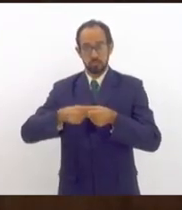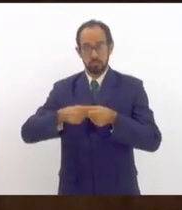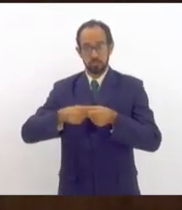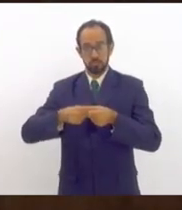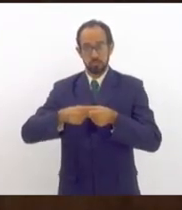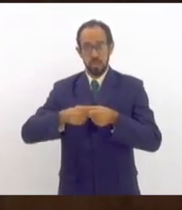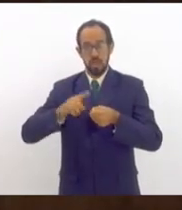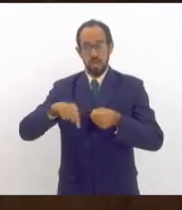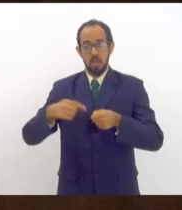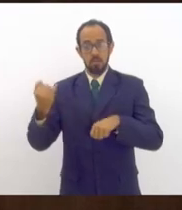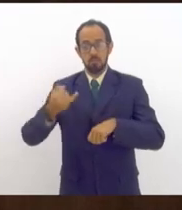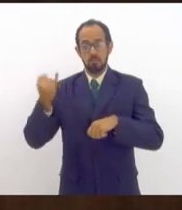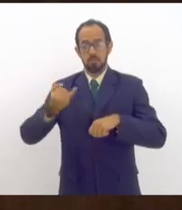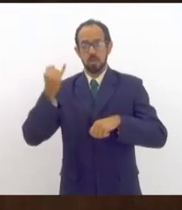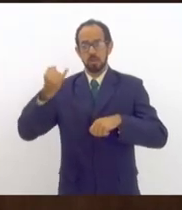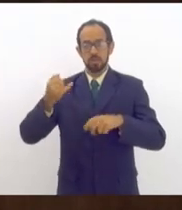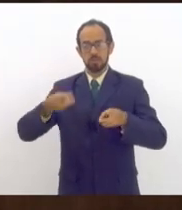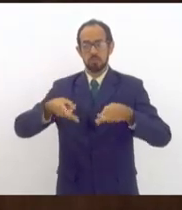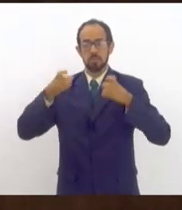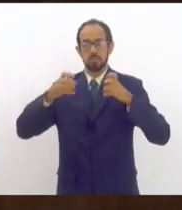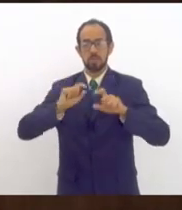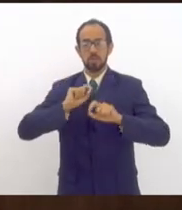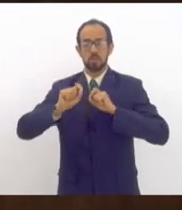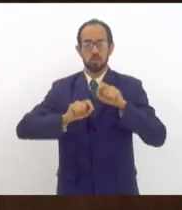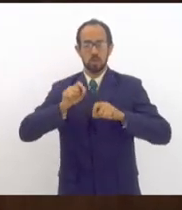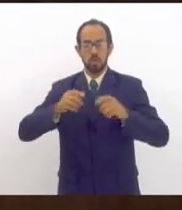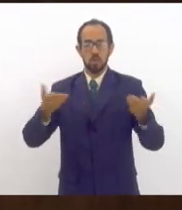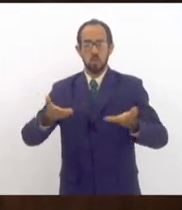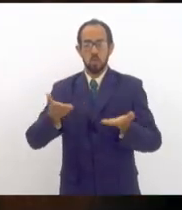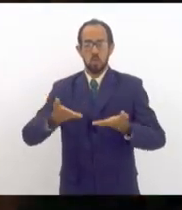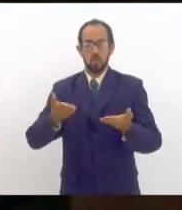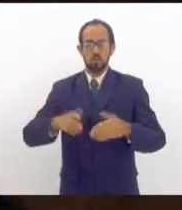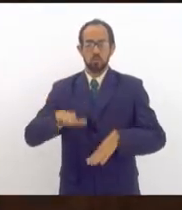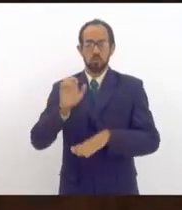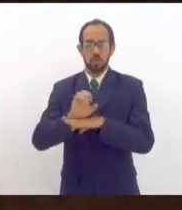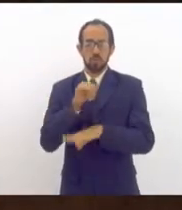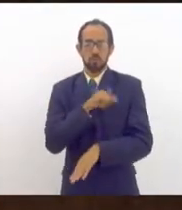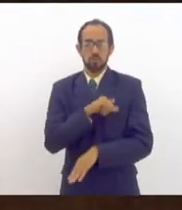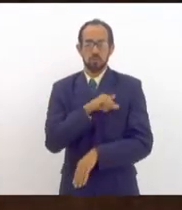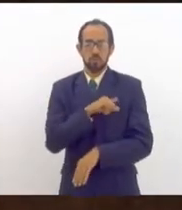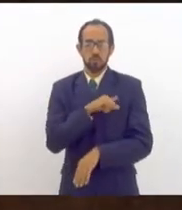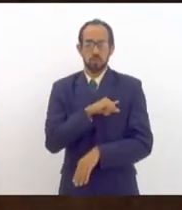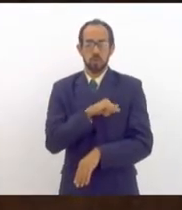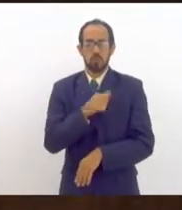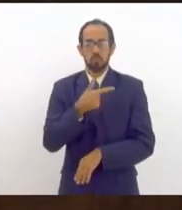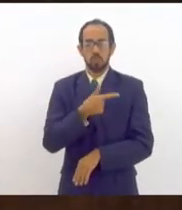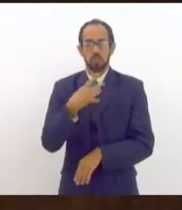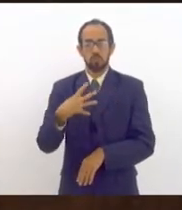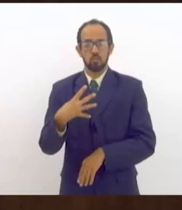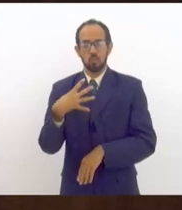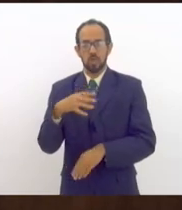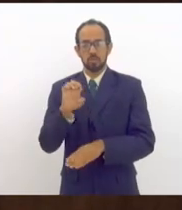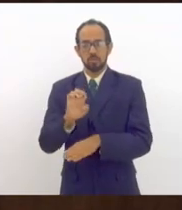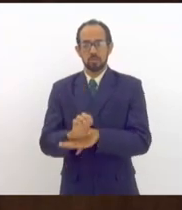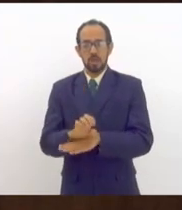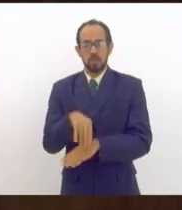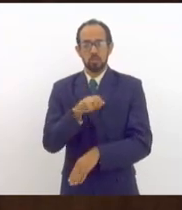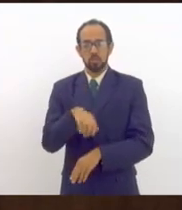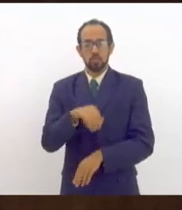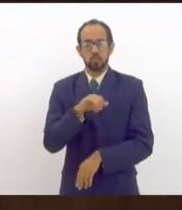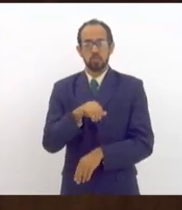importa considerar que hoje o estado do Rio de Janeiro é o vigésimo quarto do estado da federação